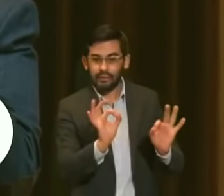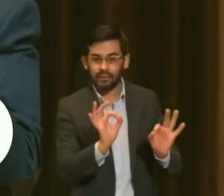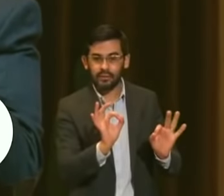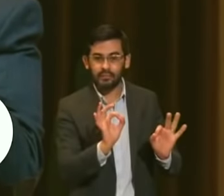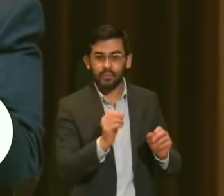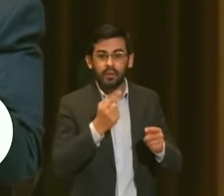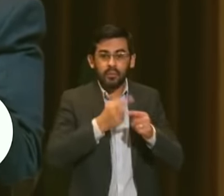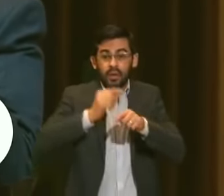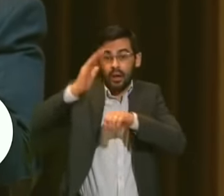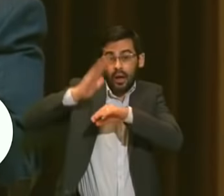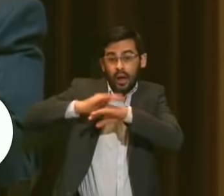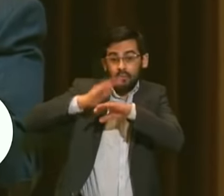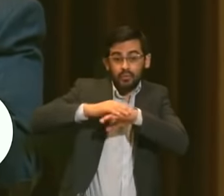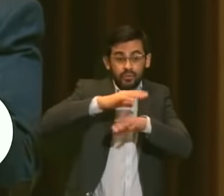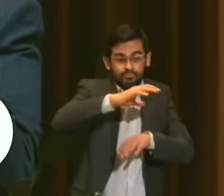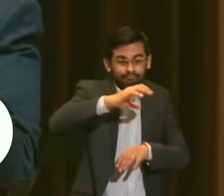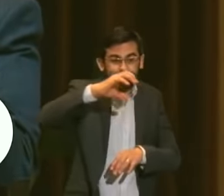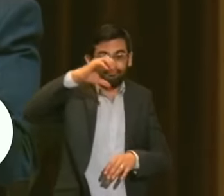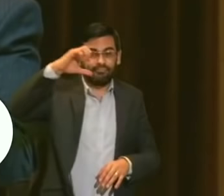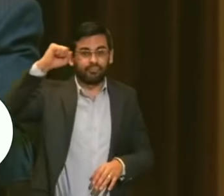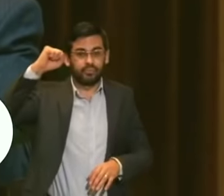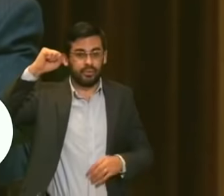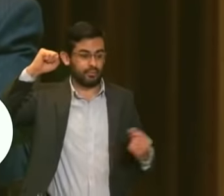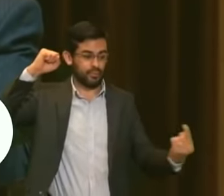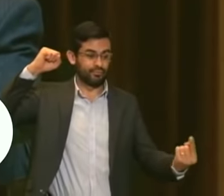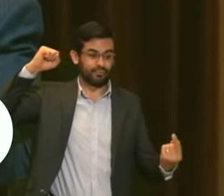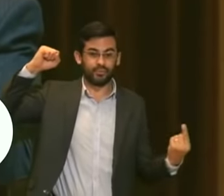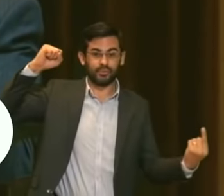A mão de Deus vai se afastar.